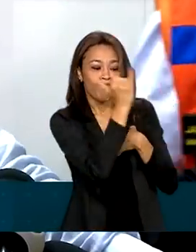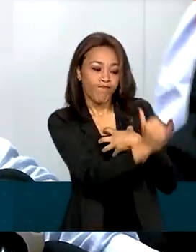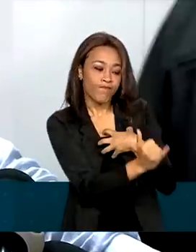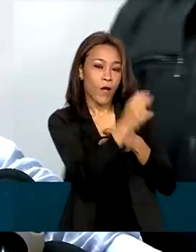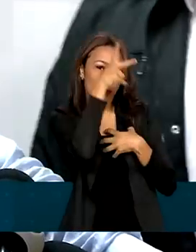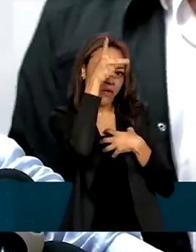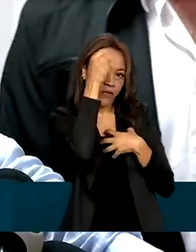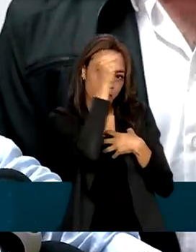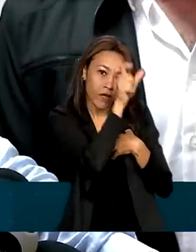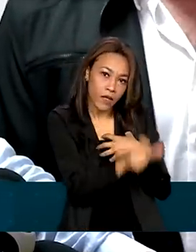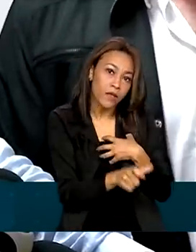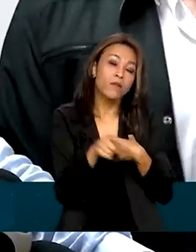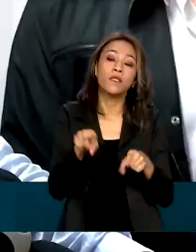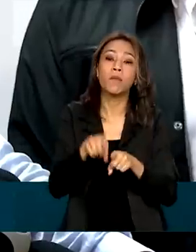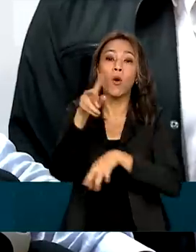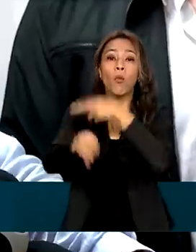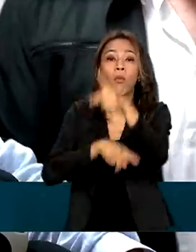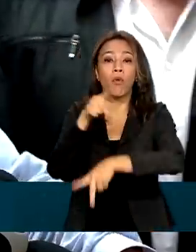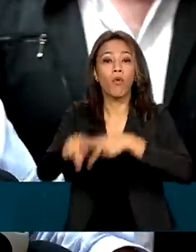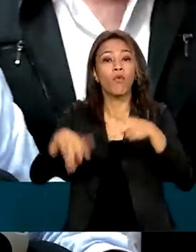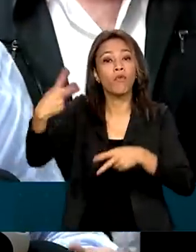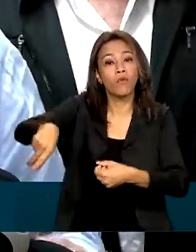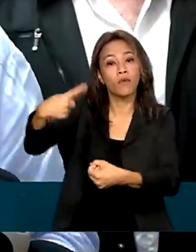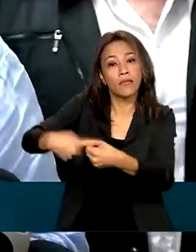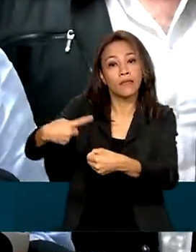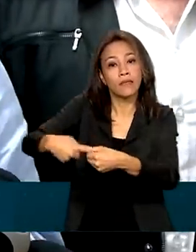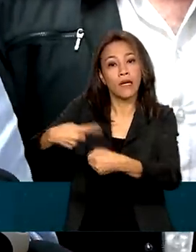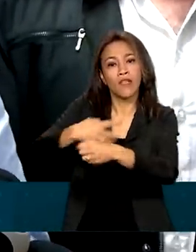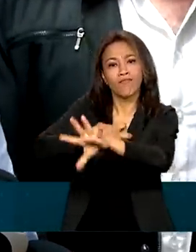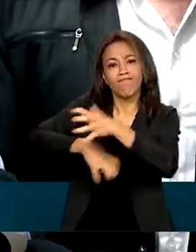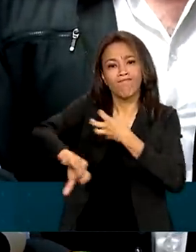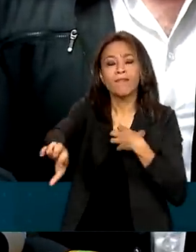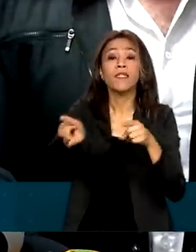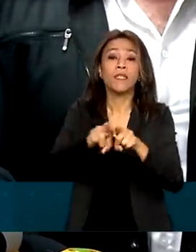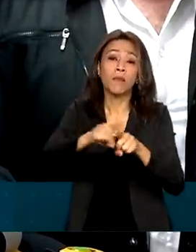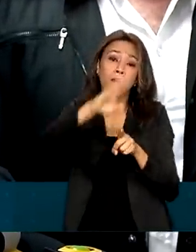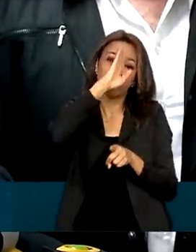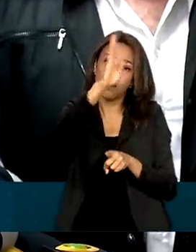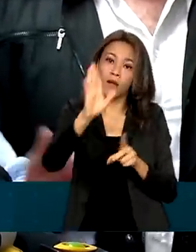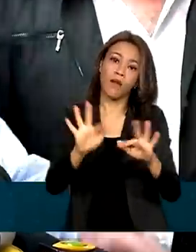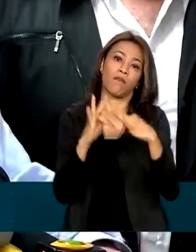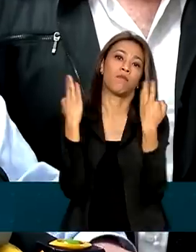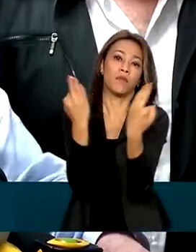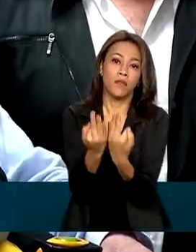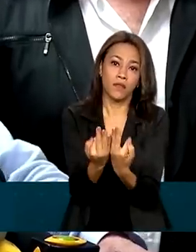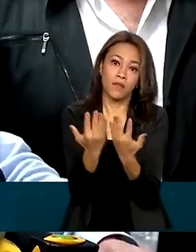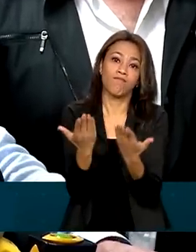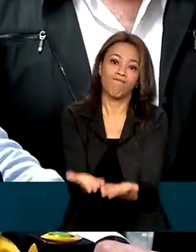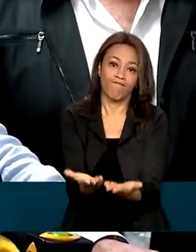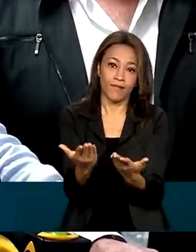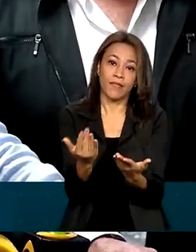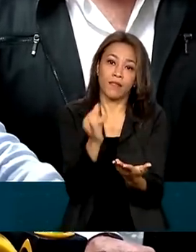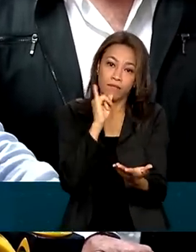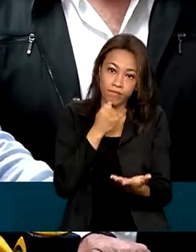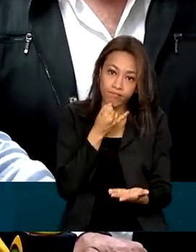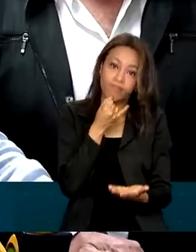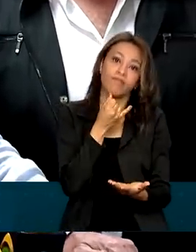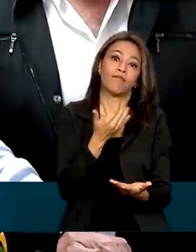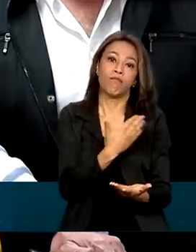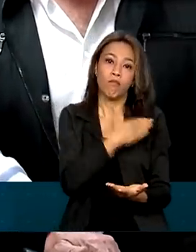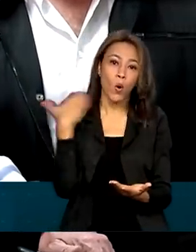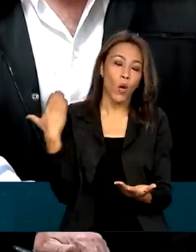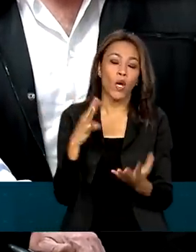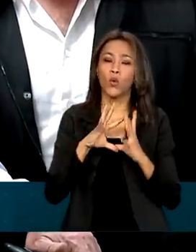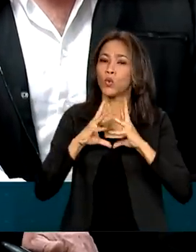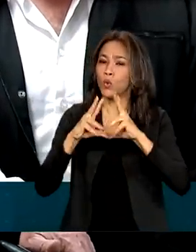e sobretudo as vítimas que teve sabe que morreu